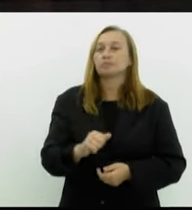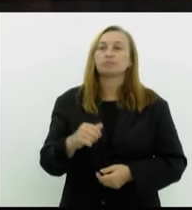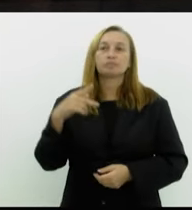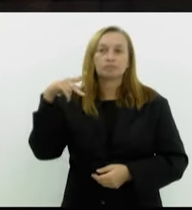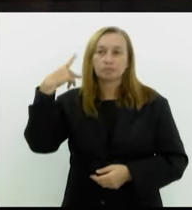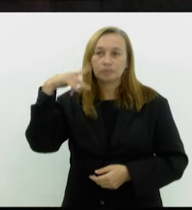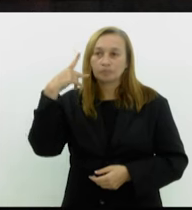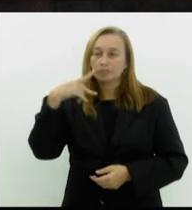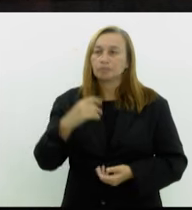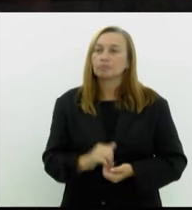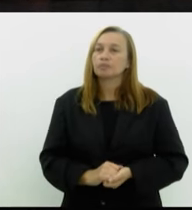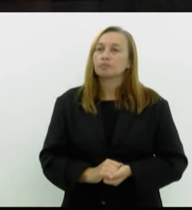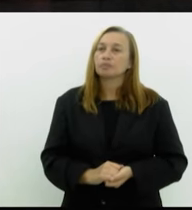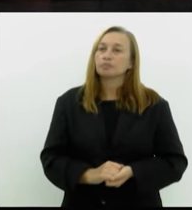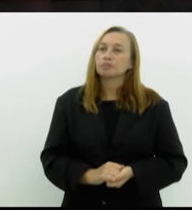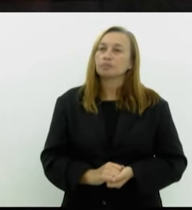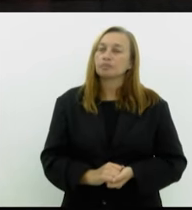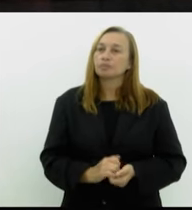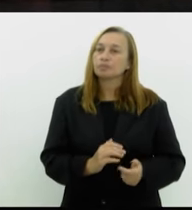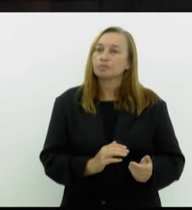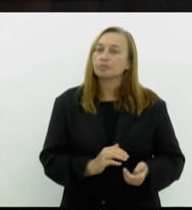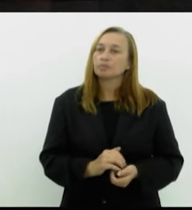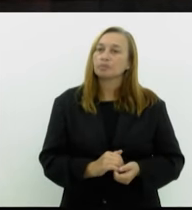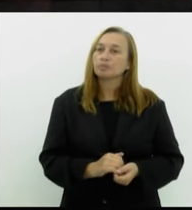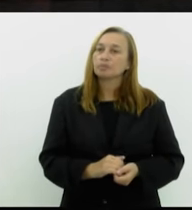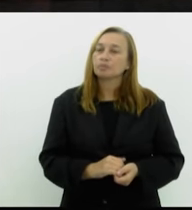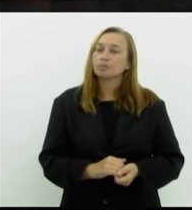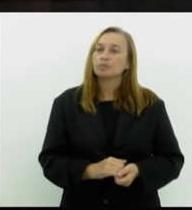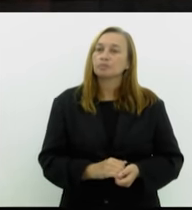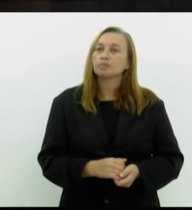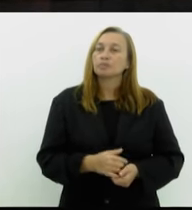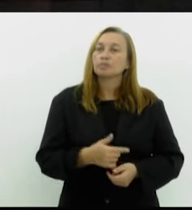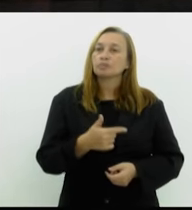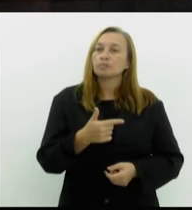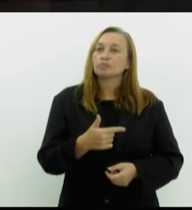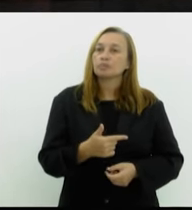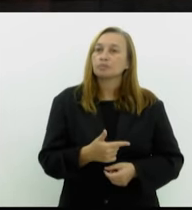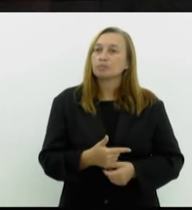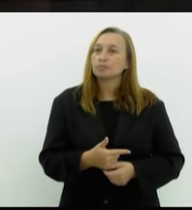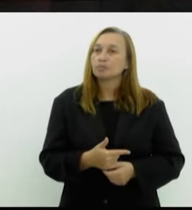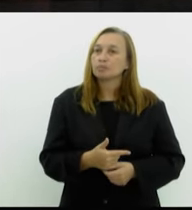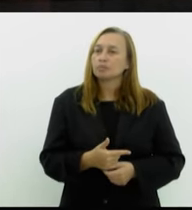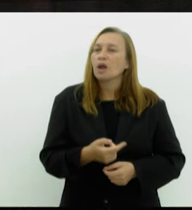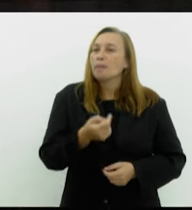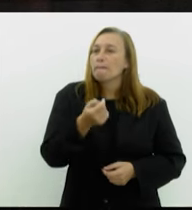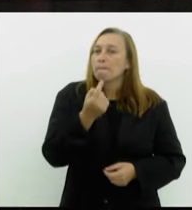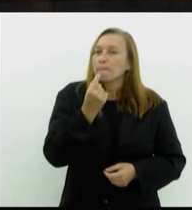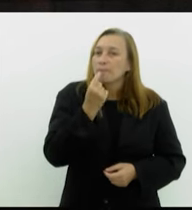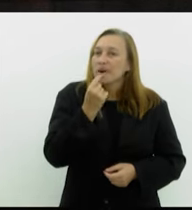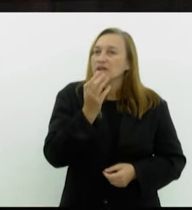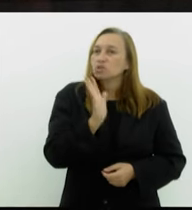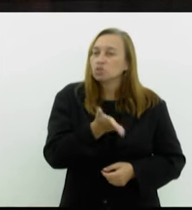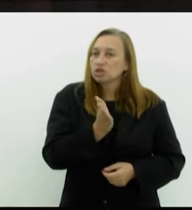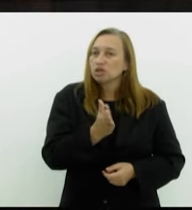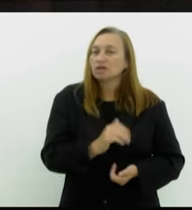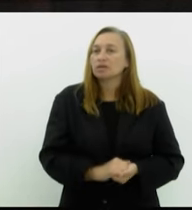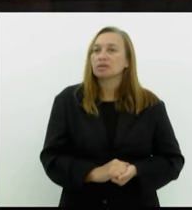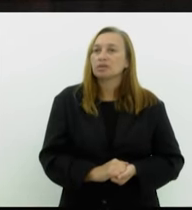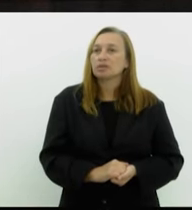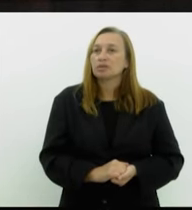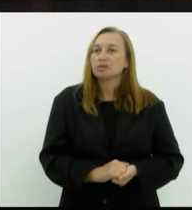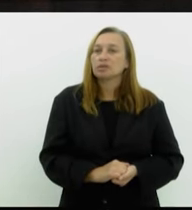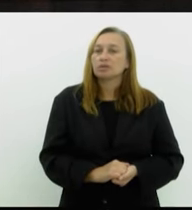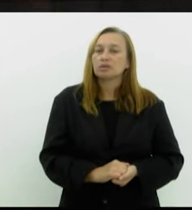E esta corrida se dará no segundo semestre, que está bem próximo. Estamos vivendo os